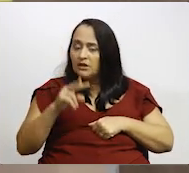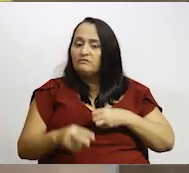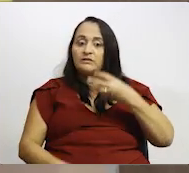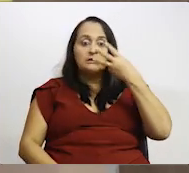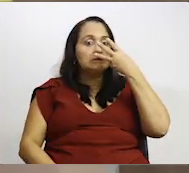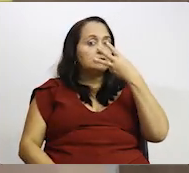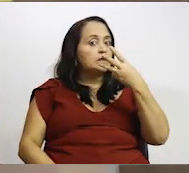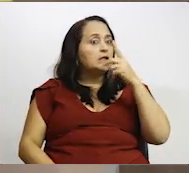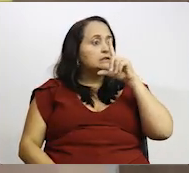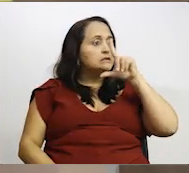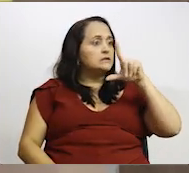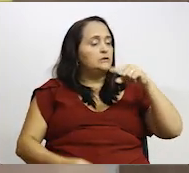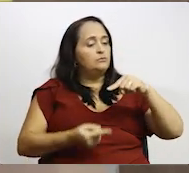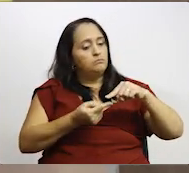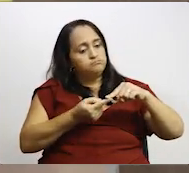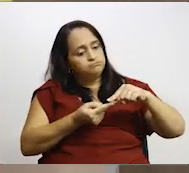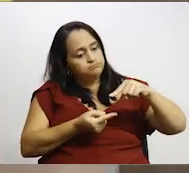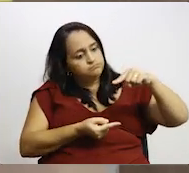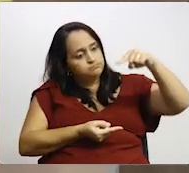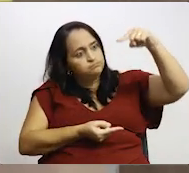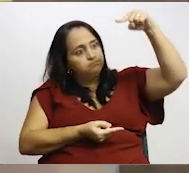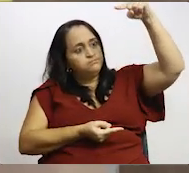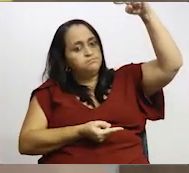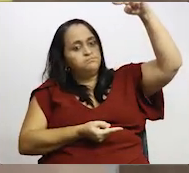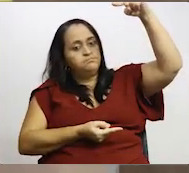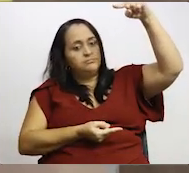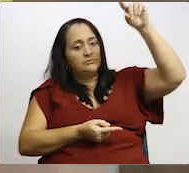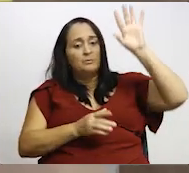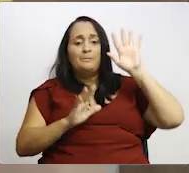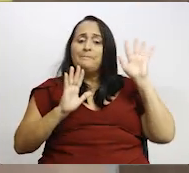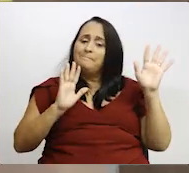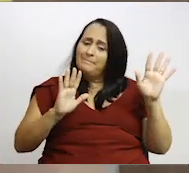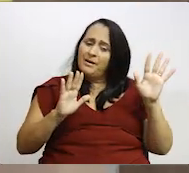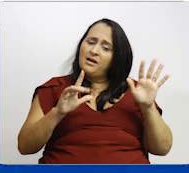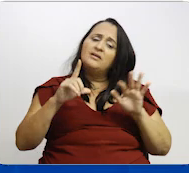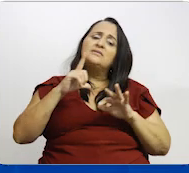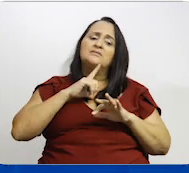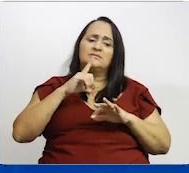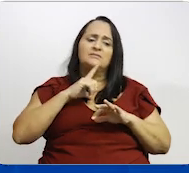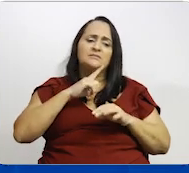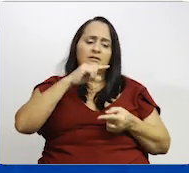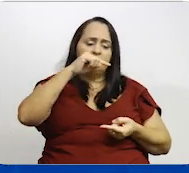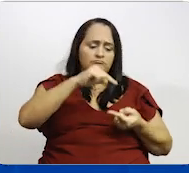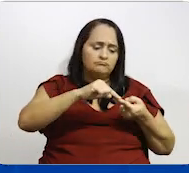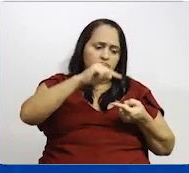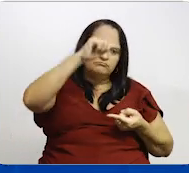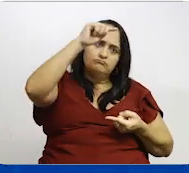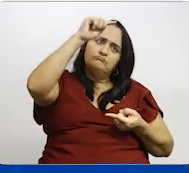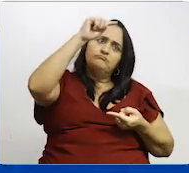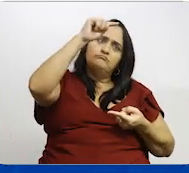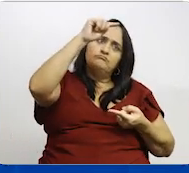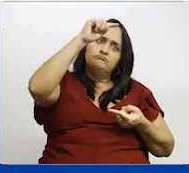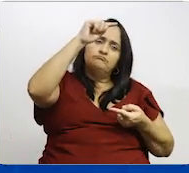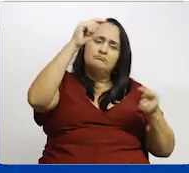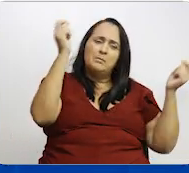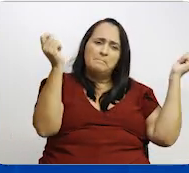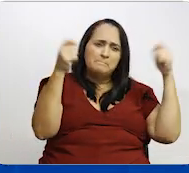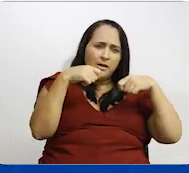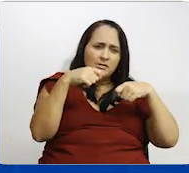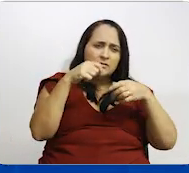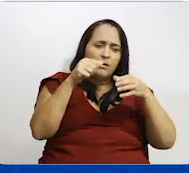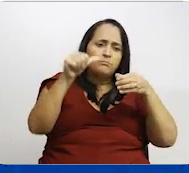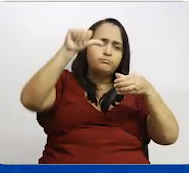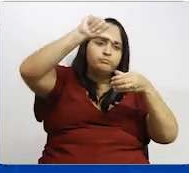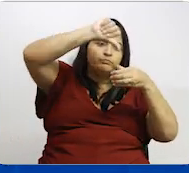supermercados. Só que tem aquelas quantidades intermediárias, como é o caso desse nosso refrigerante